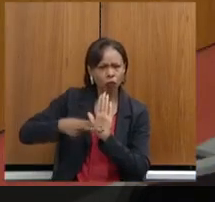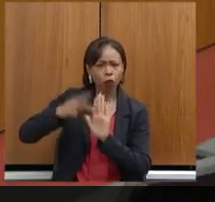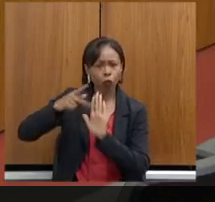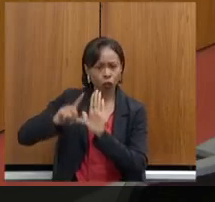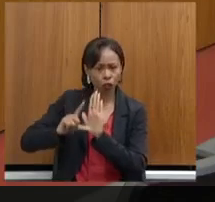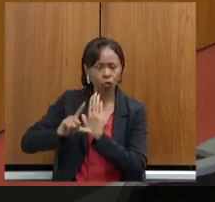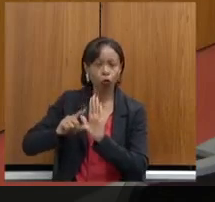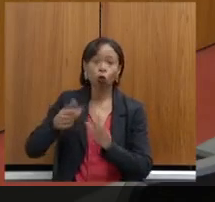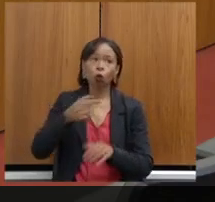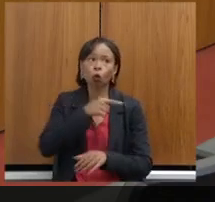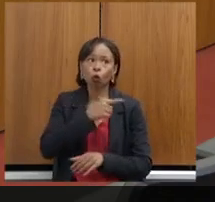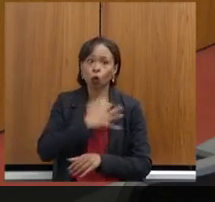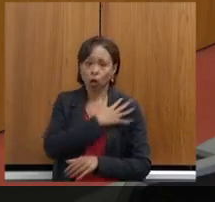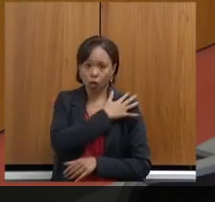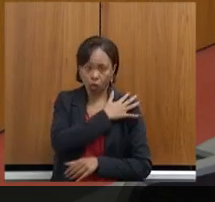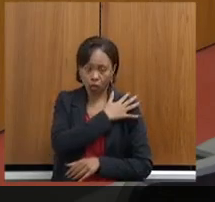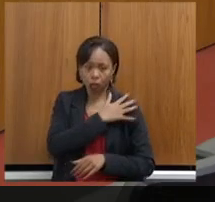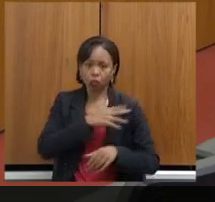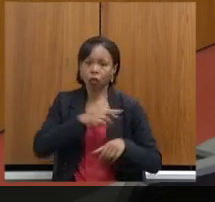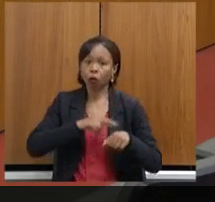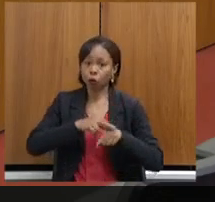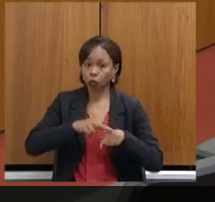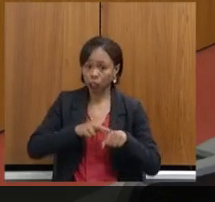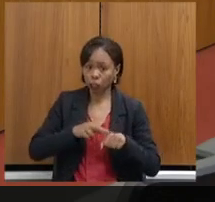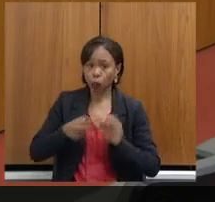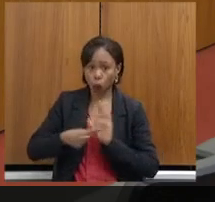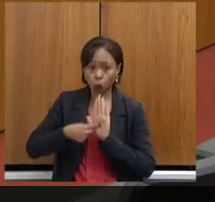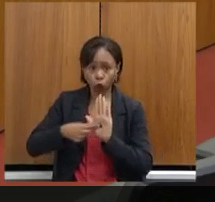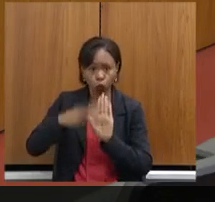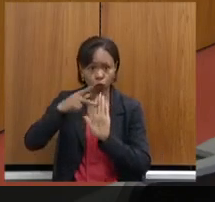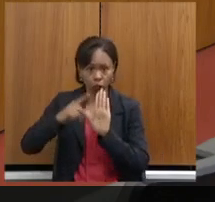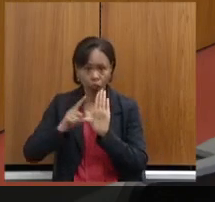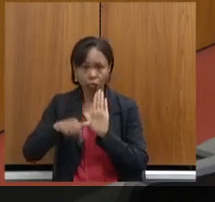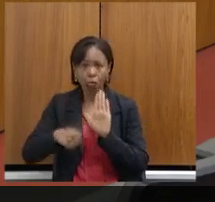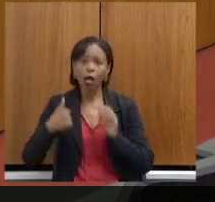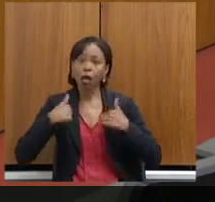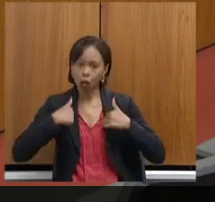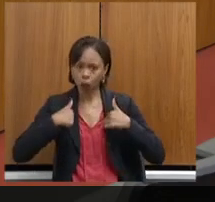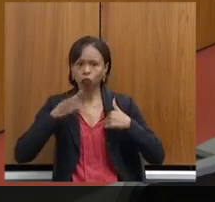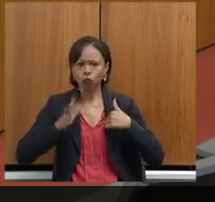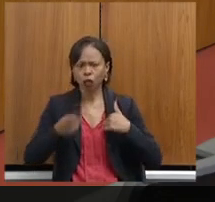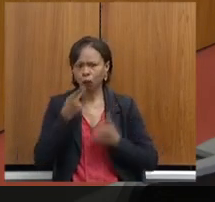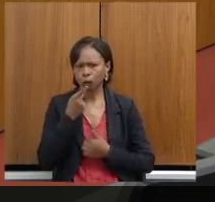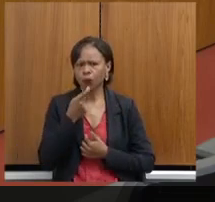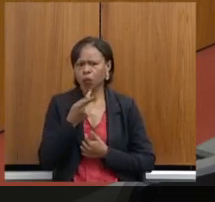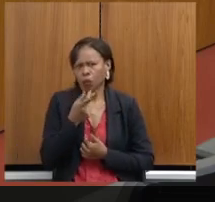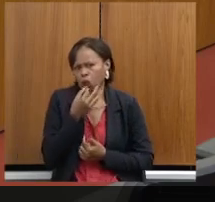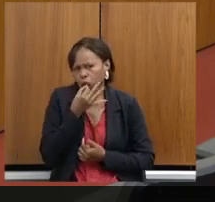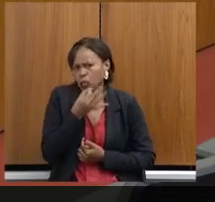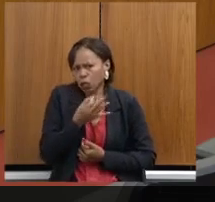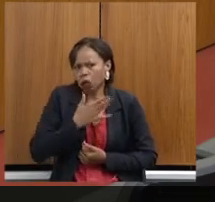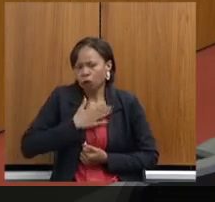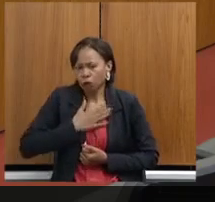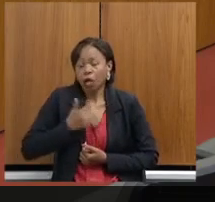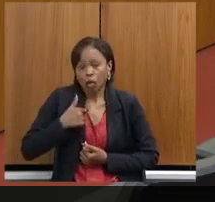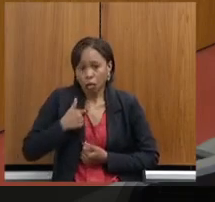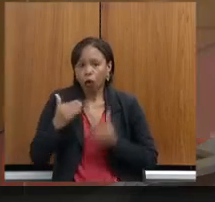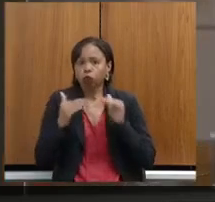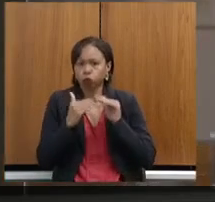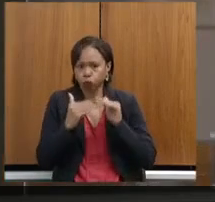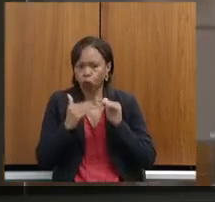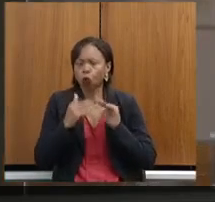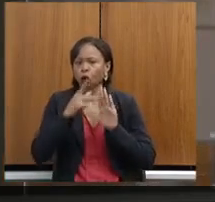foi apresentado aqui na comissão de Segurança Pública eu a minha opinião né Eu sou favorável ao projeto